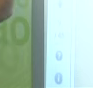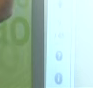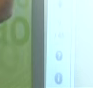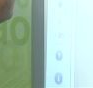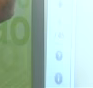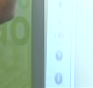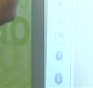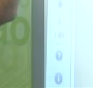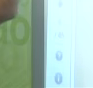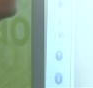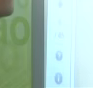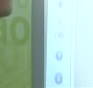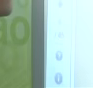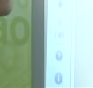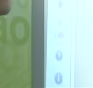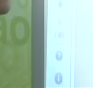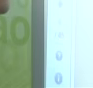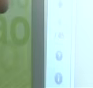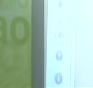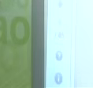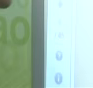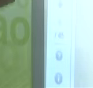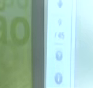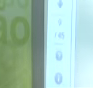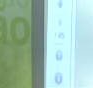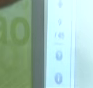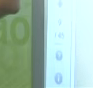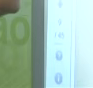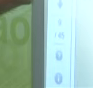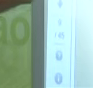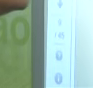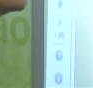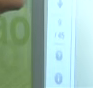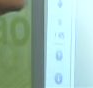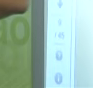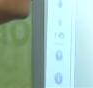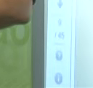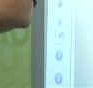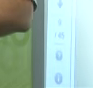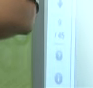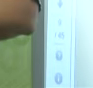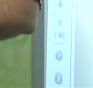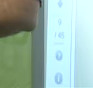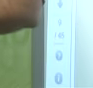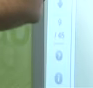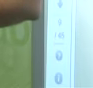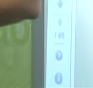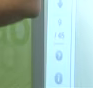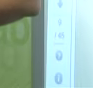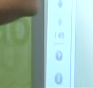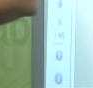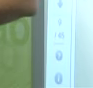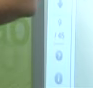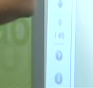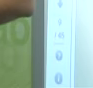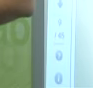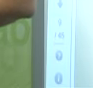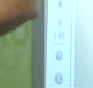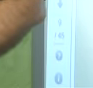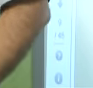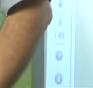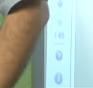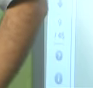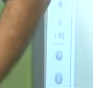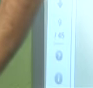reação. Com o tempo, quer dizer, com o tempo, o cérebro aprendeu a reconhecer aqueles sinais de